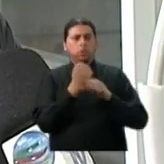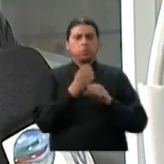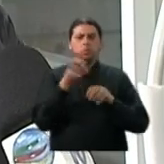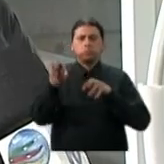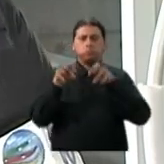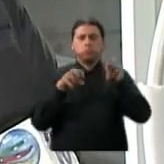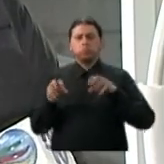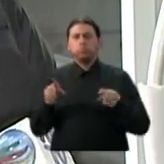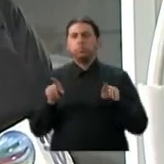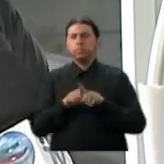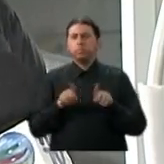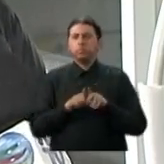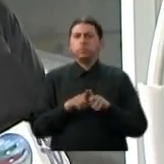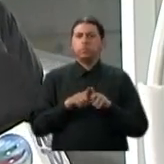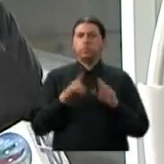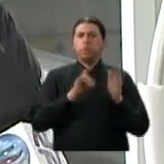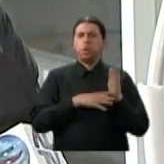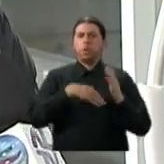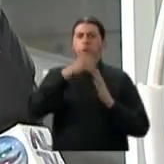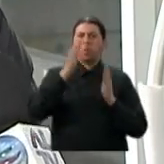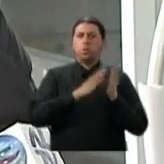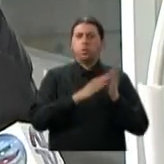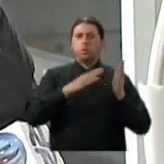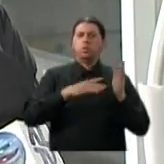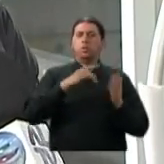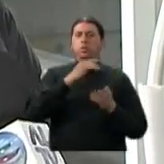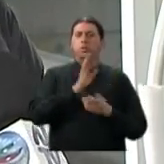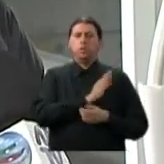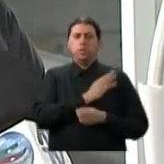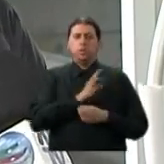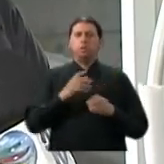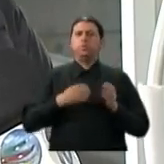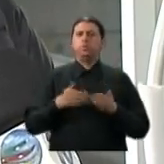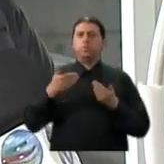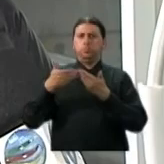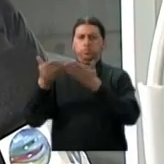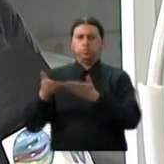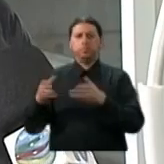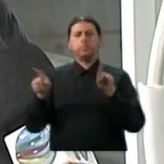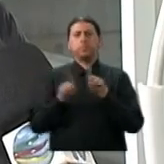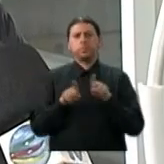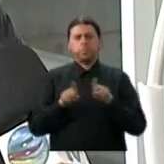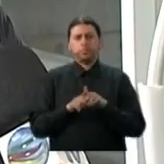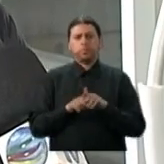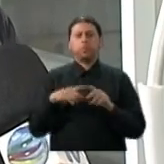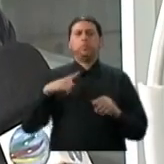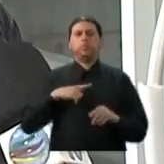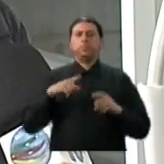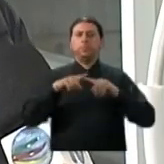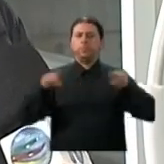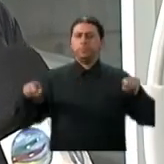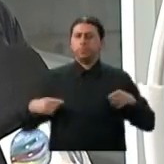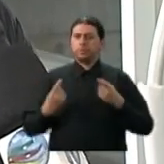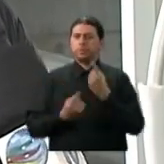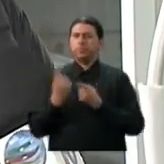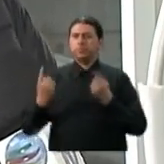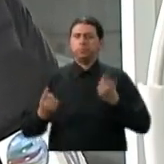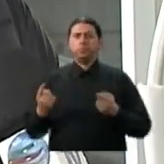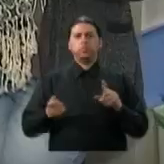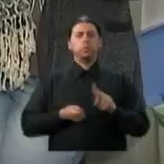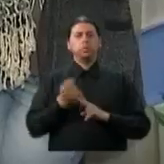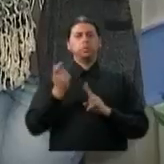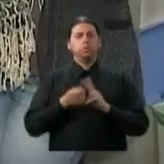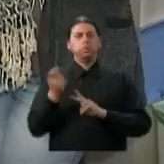unidade, se emite uma nota fiscal e essa vacina é levada por nós aqui para cada sala de